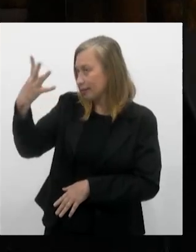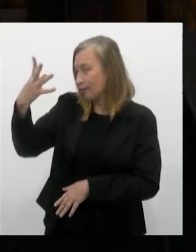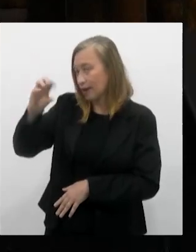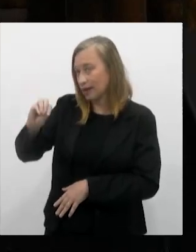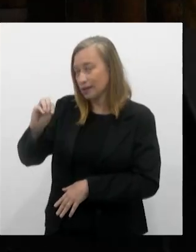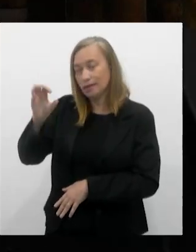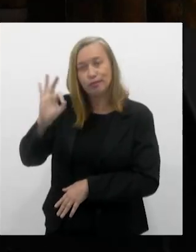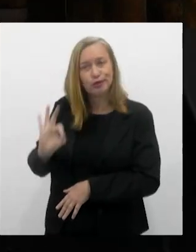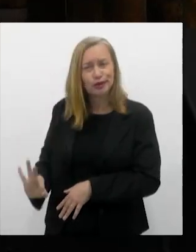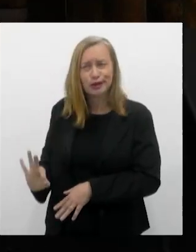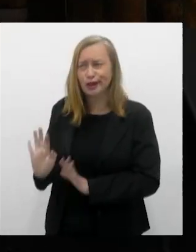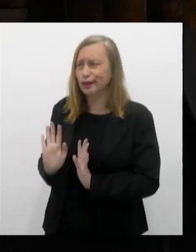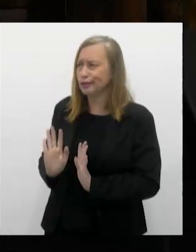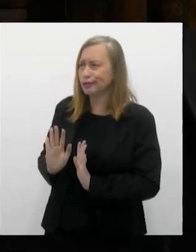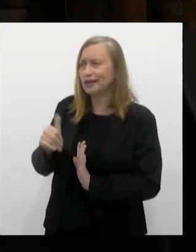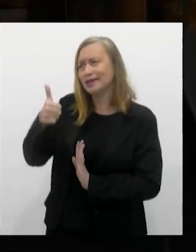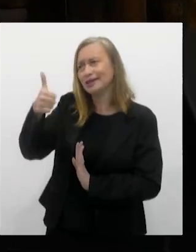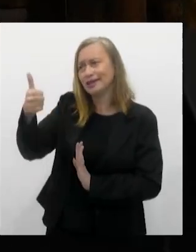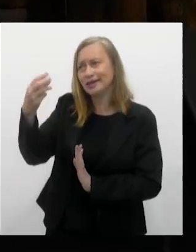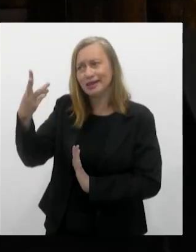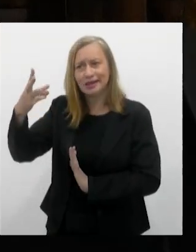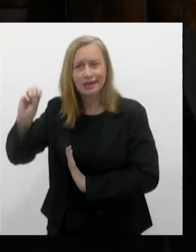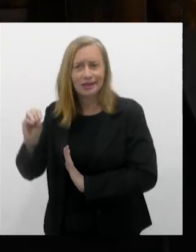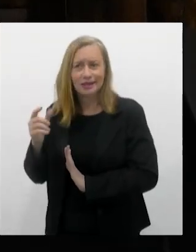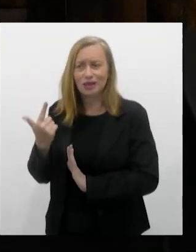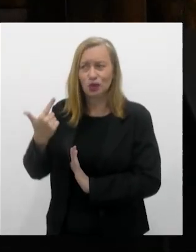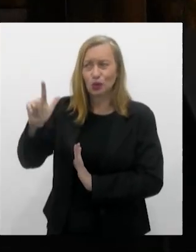140% do CDI, 130%, etc.